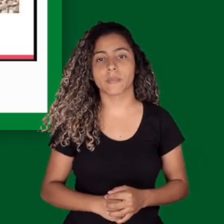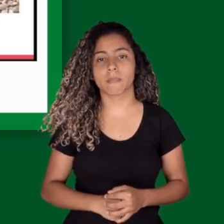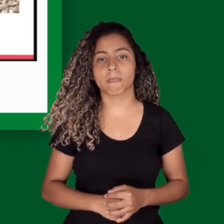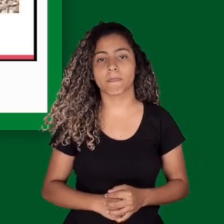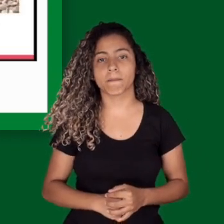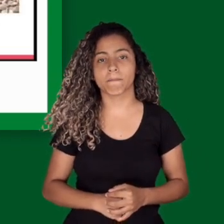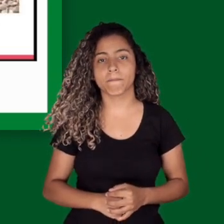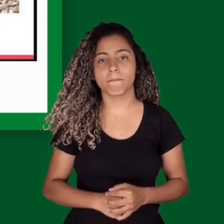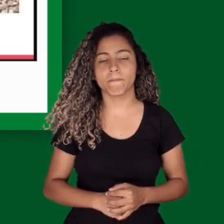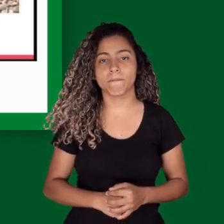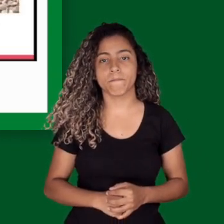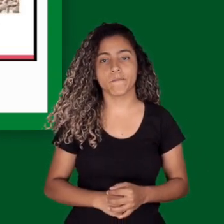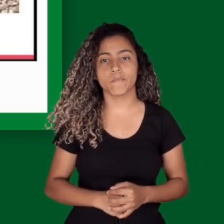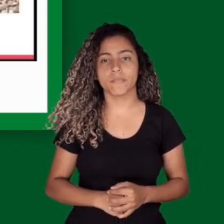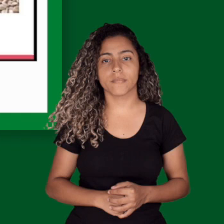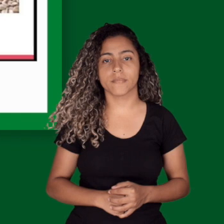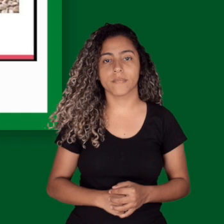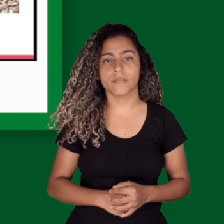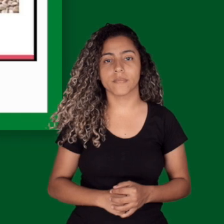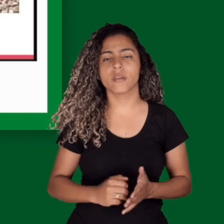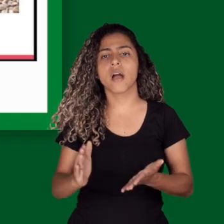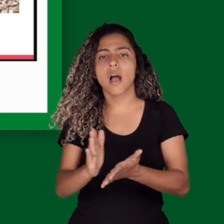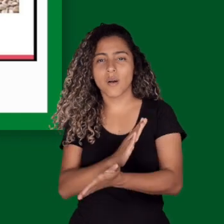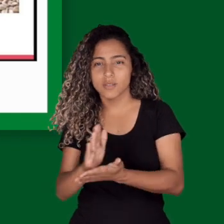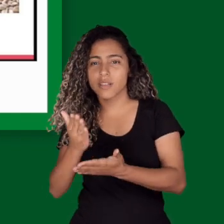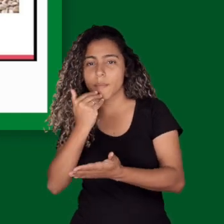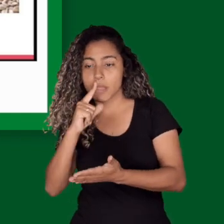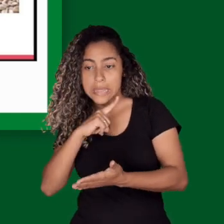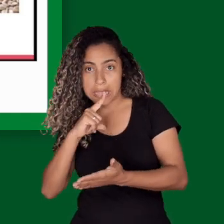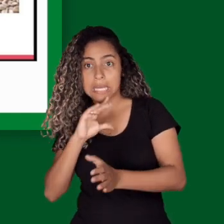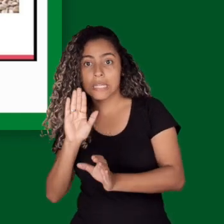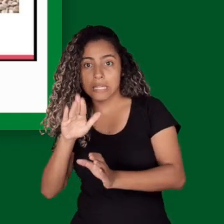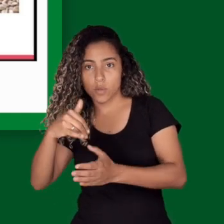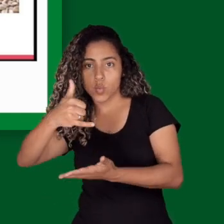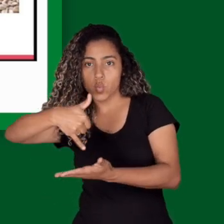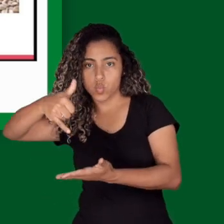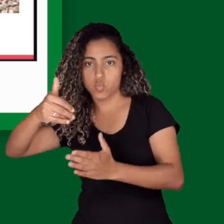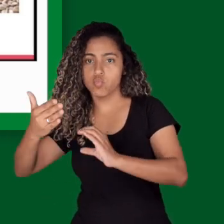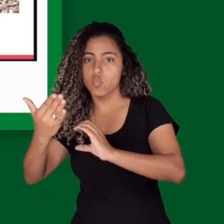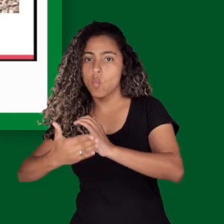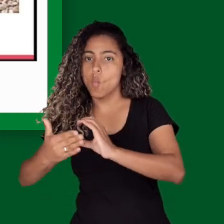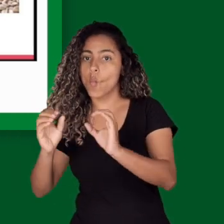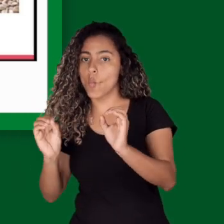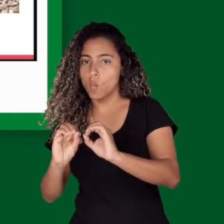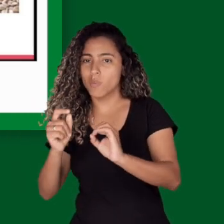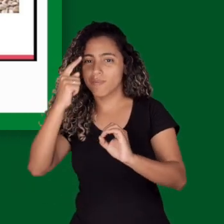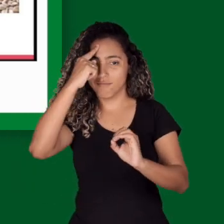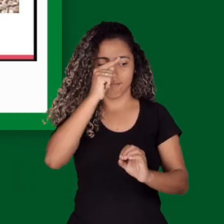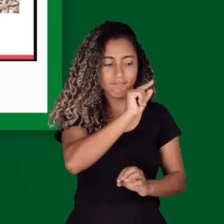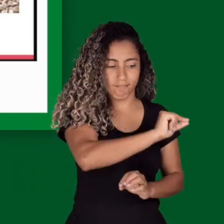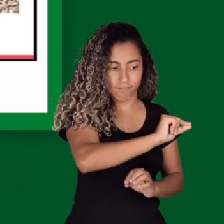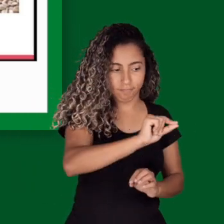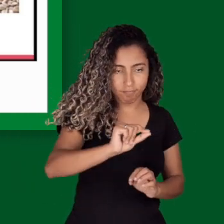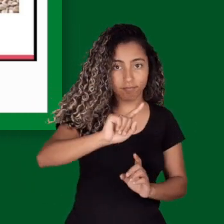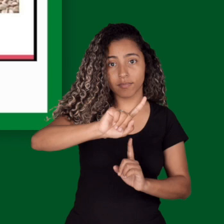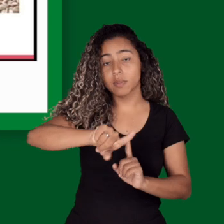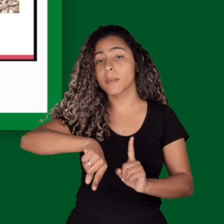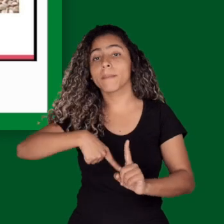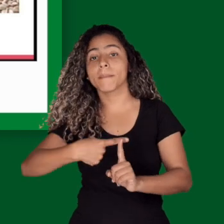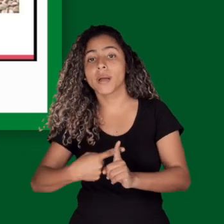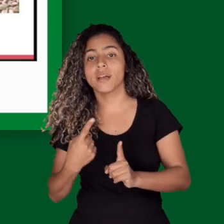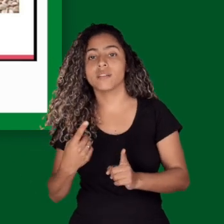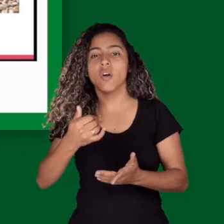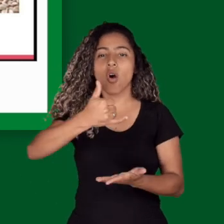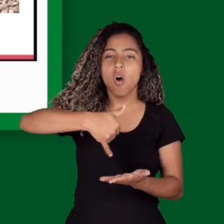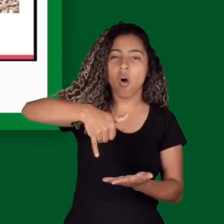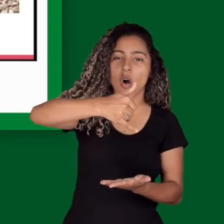Já os alimentos que são fonte de gordura e que não são fontes de carboidrato, como eu citei anteriormente, né, também podemos colocar aqui